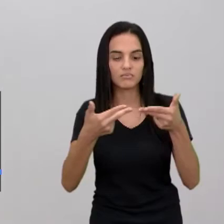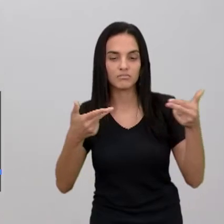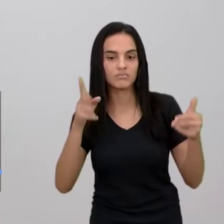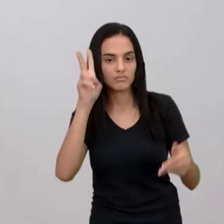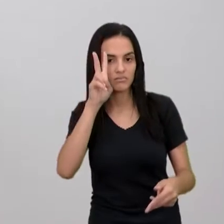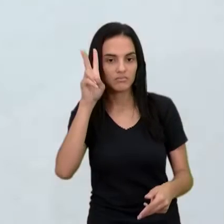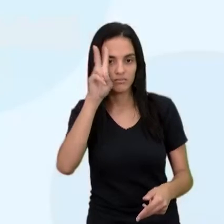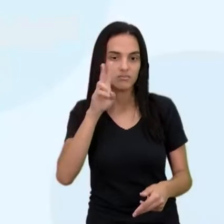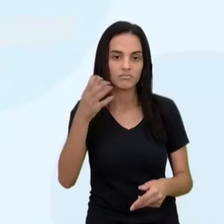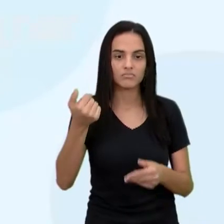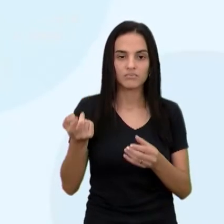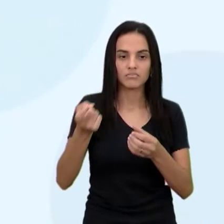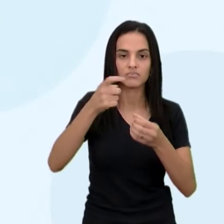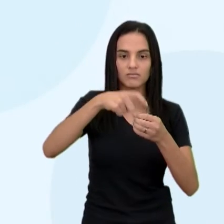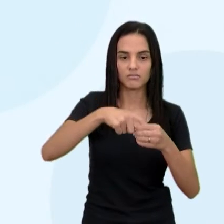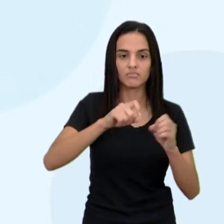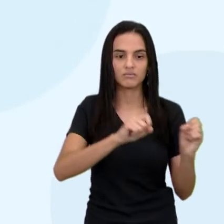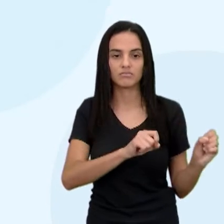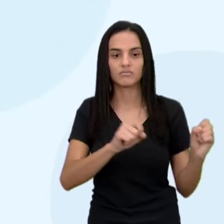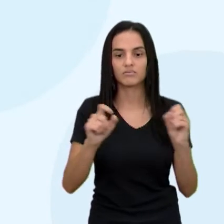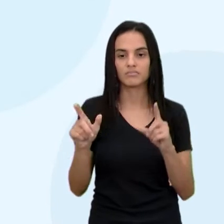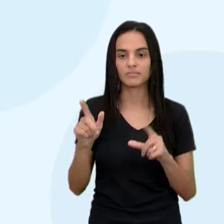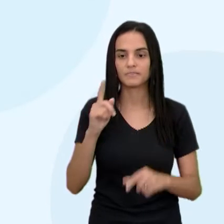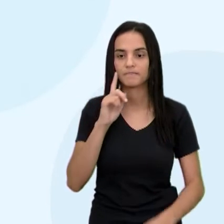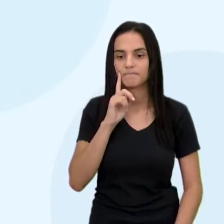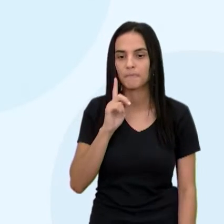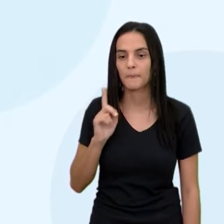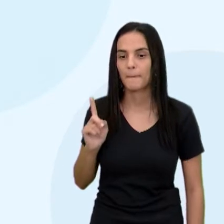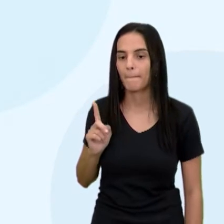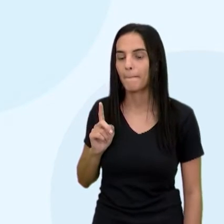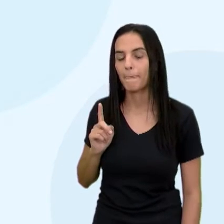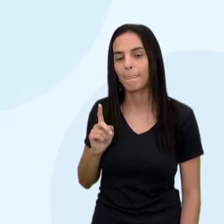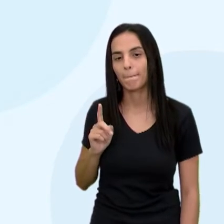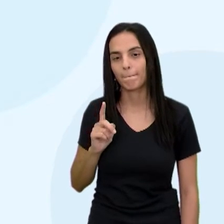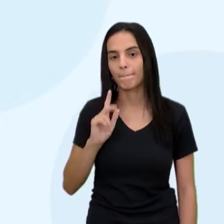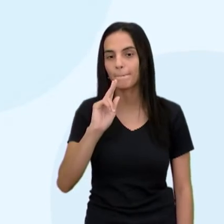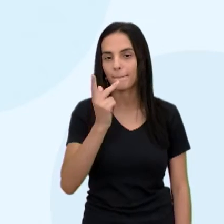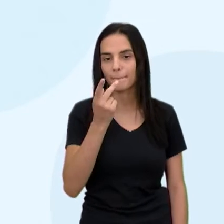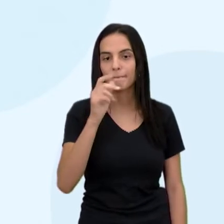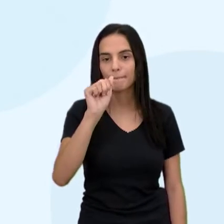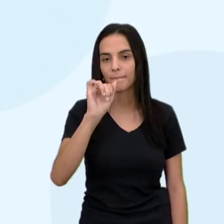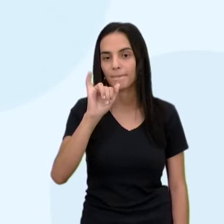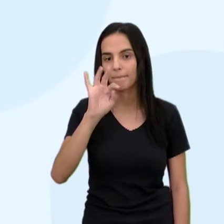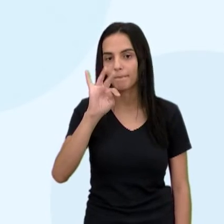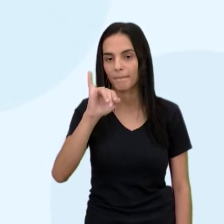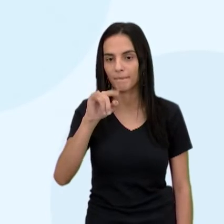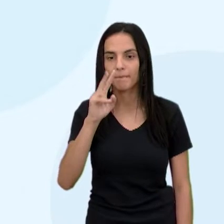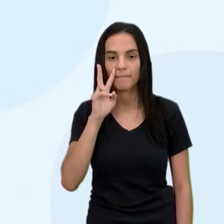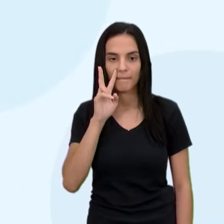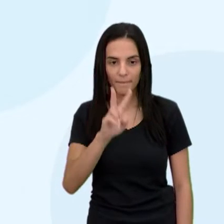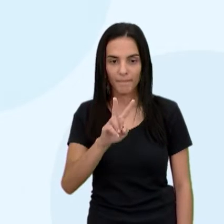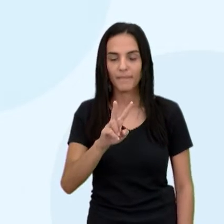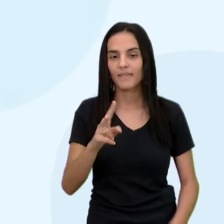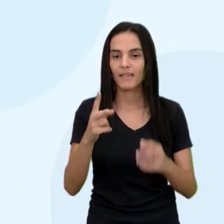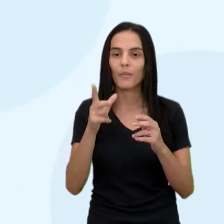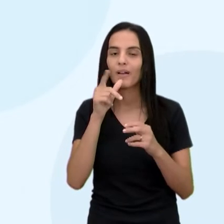Vamos voltar para o LED. Bota no LED, olha lá. O Haiti, vocês estão olhando, é uma